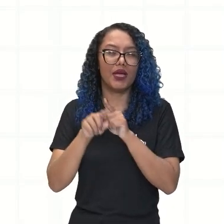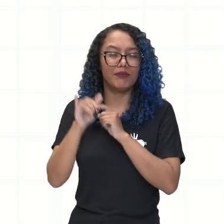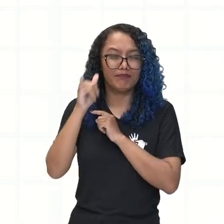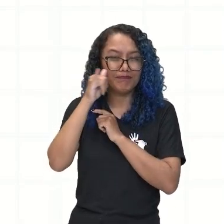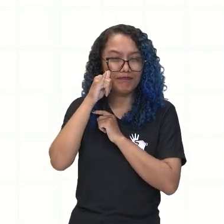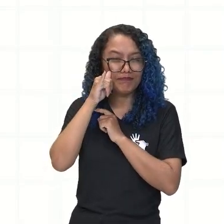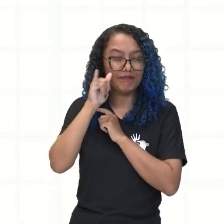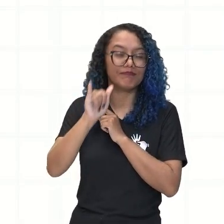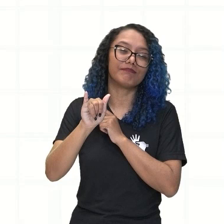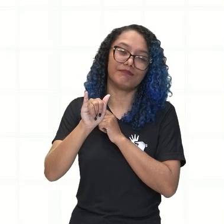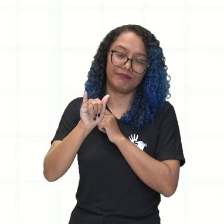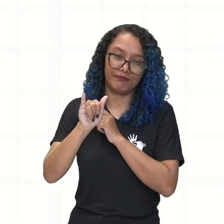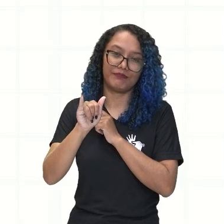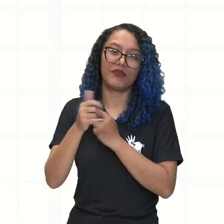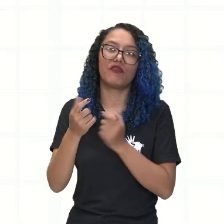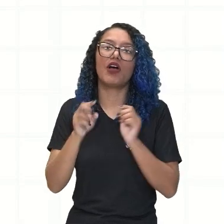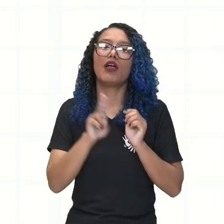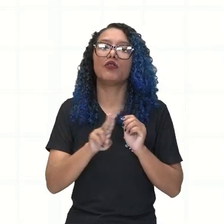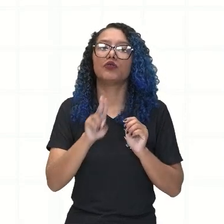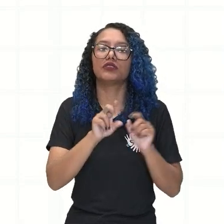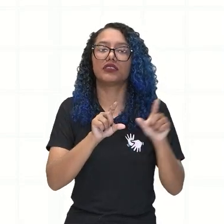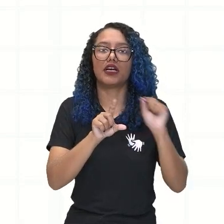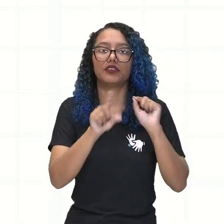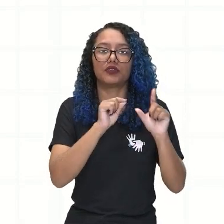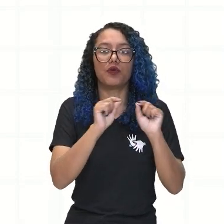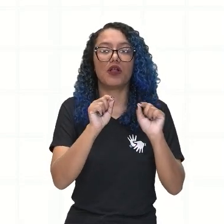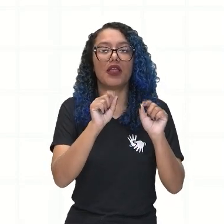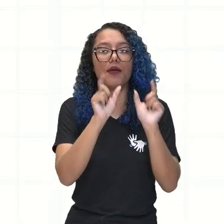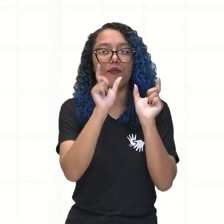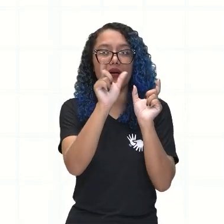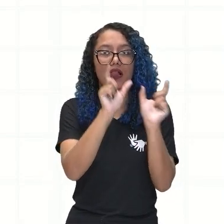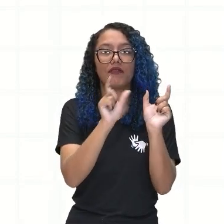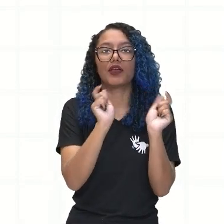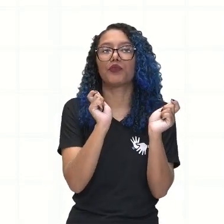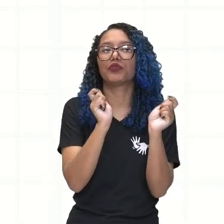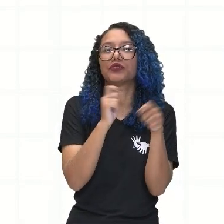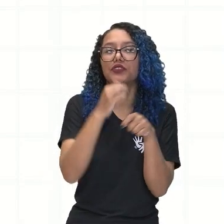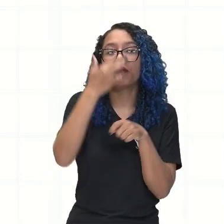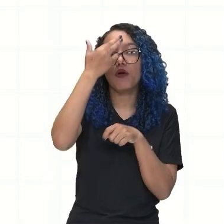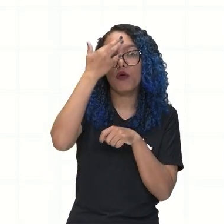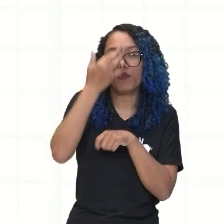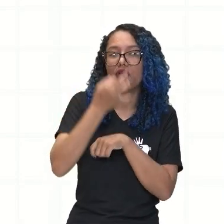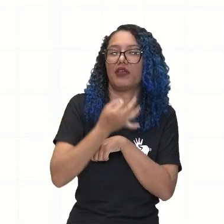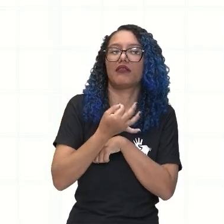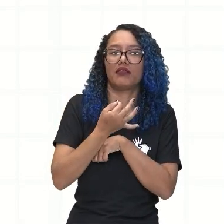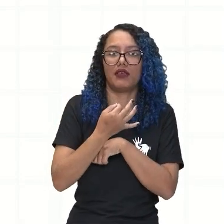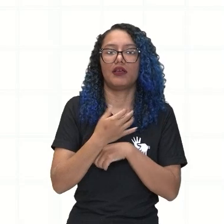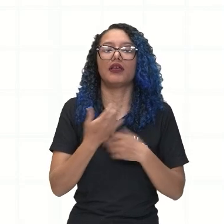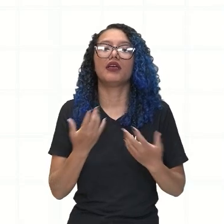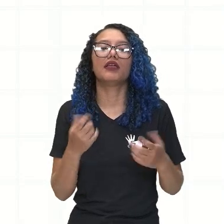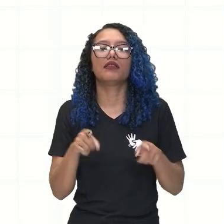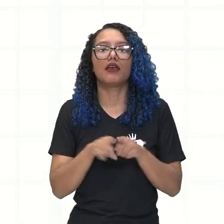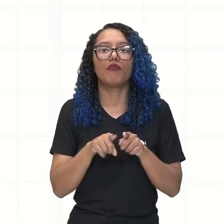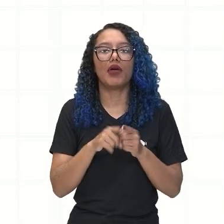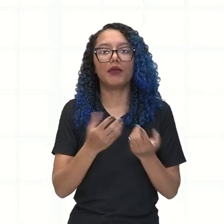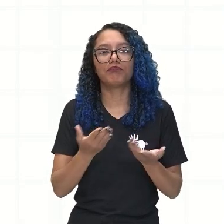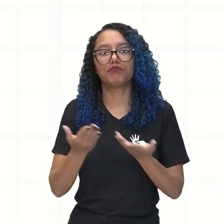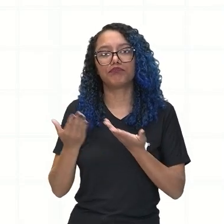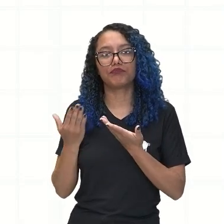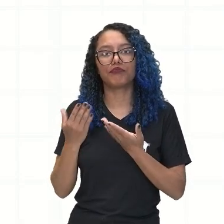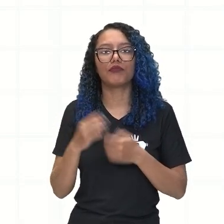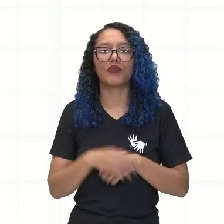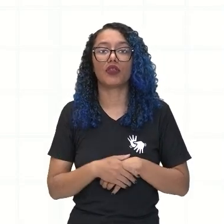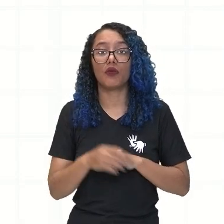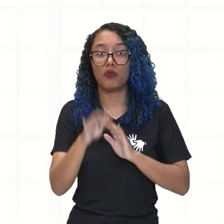ali palavras que você pode compreender. Um texto de divulgação científica é composto por título,